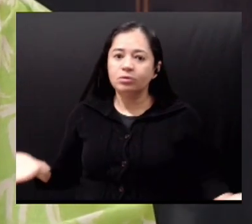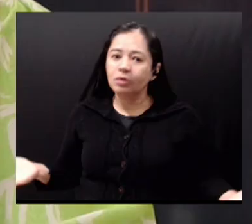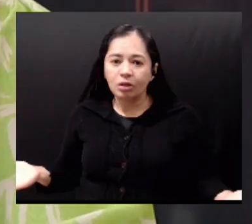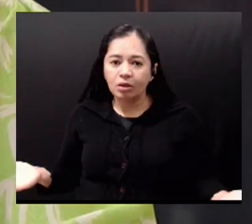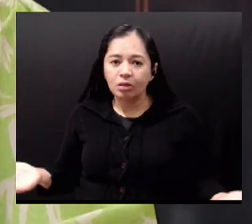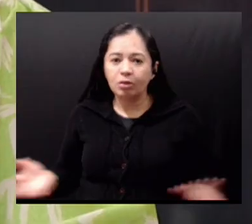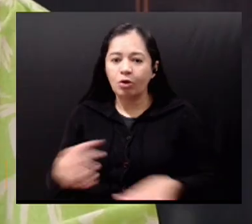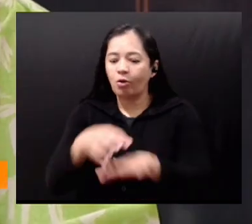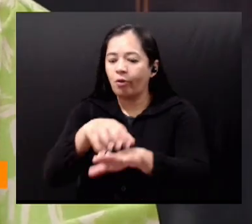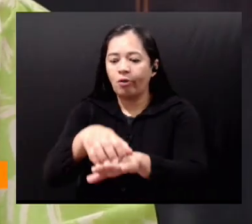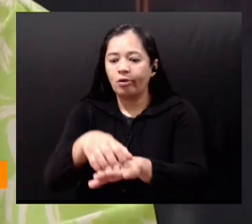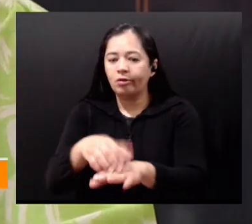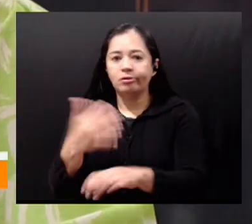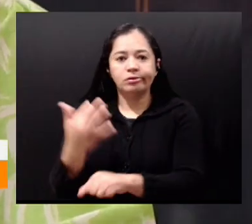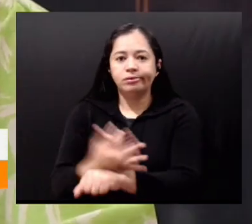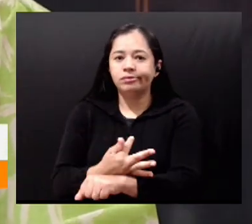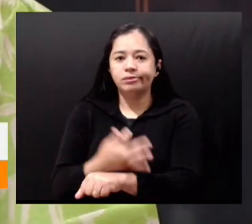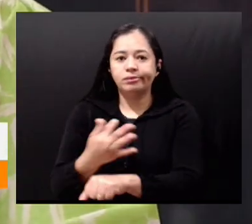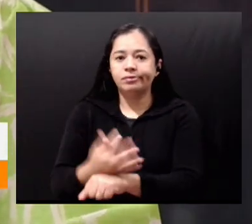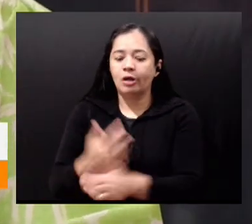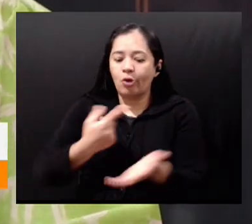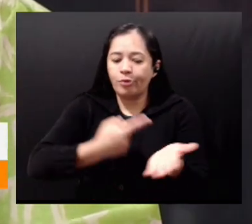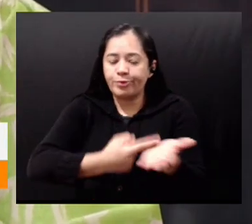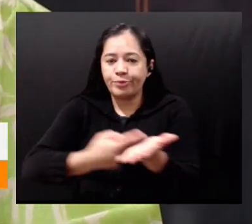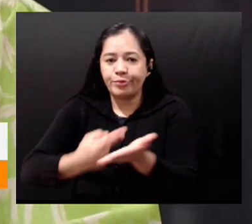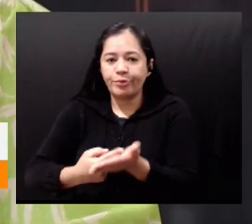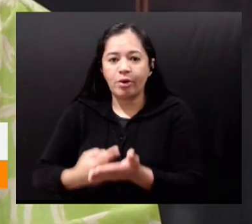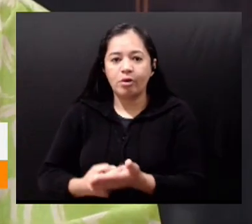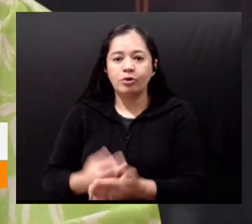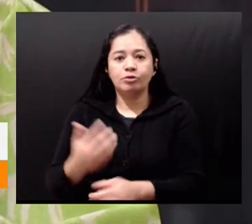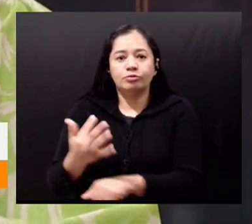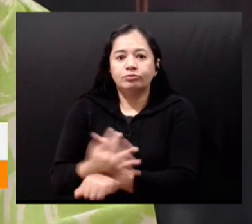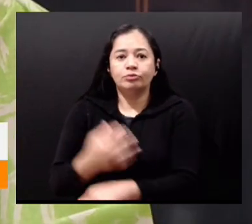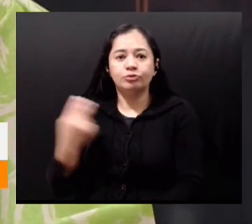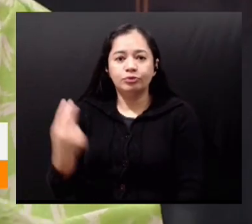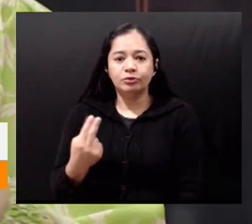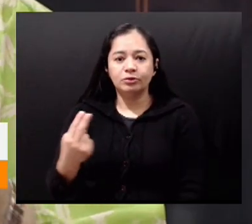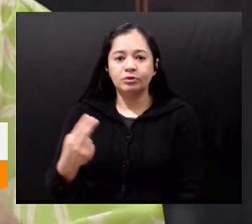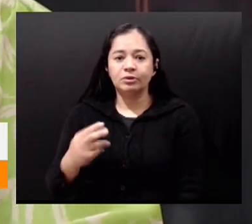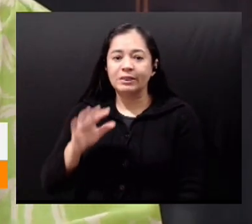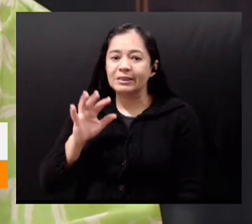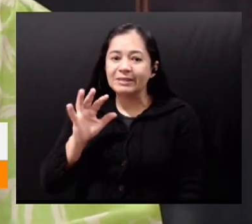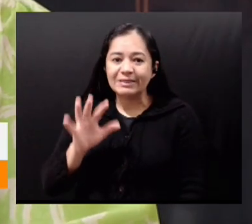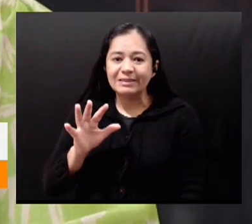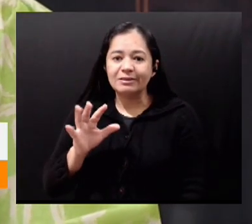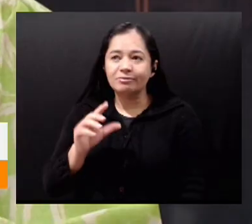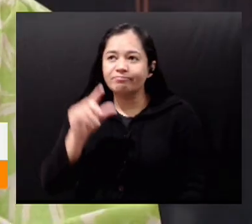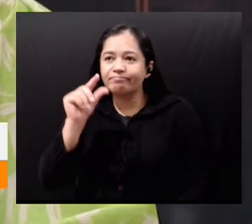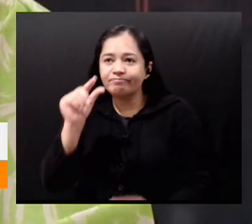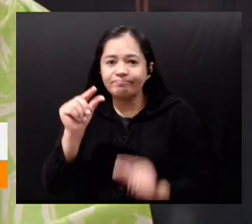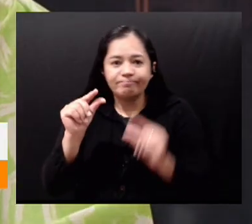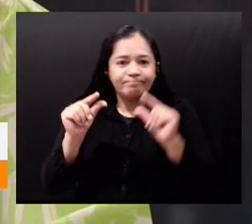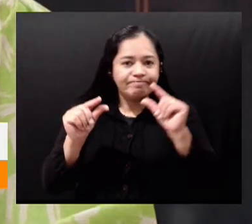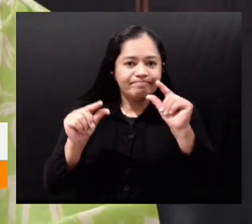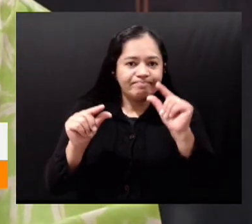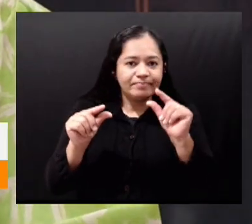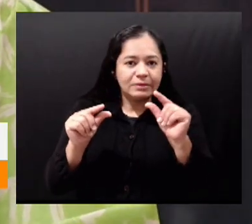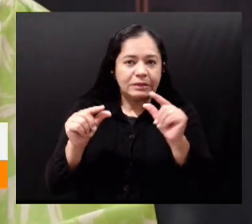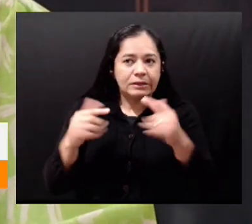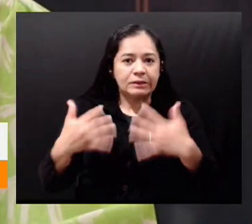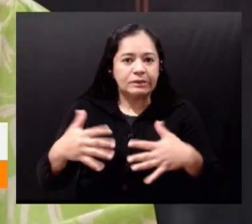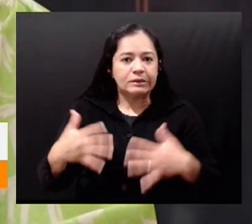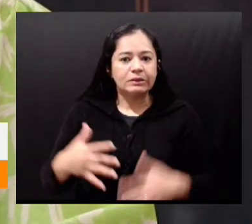seus compromissos, da sua agenda. Isso são gatilhos, pequenos gatilhos que geram